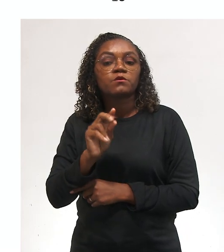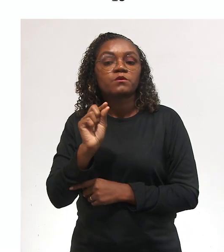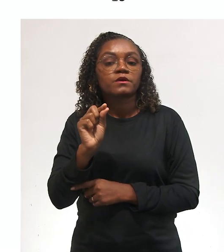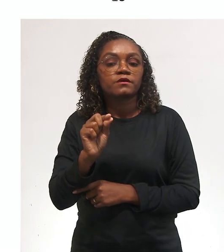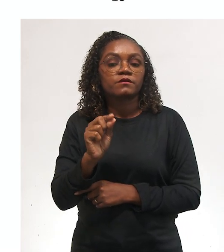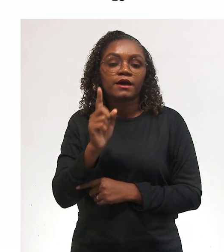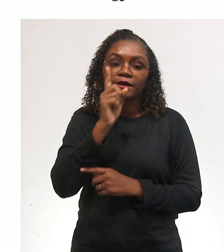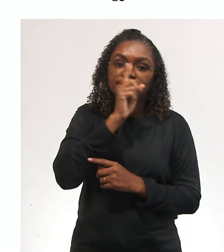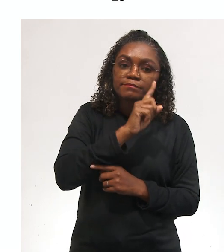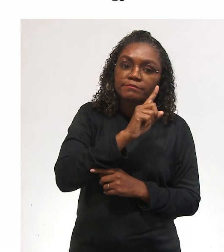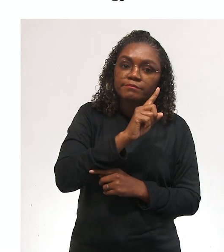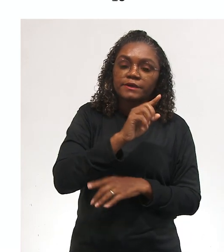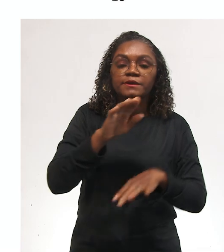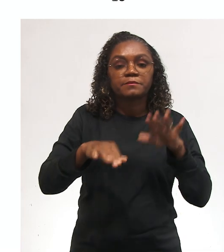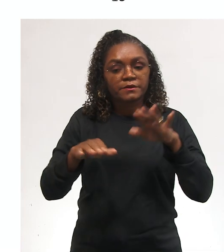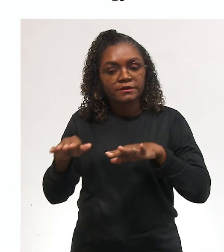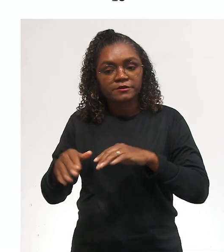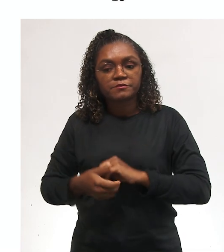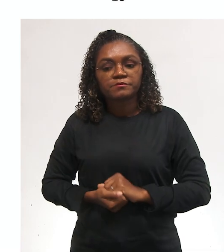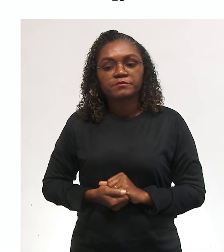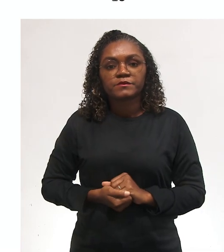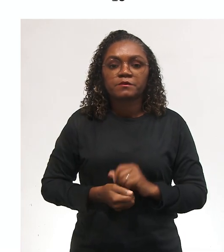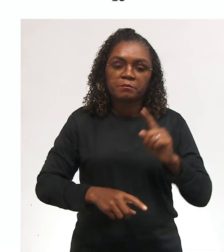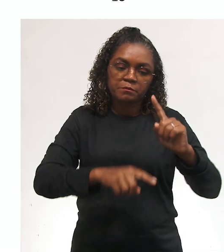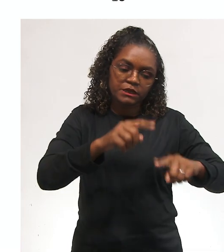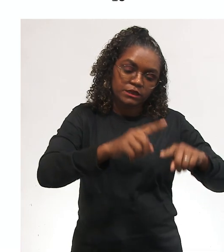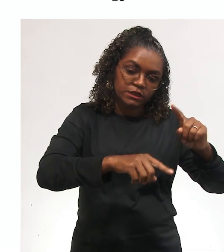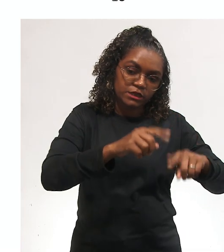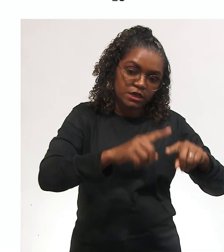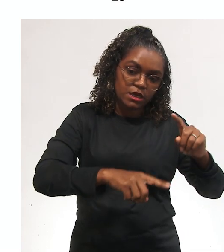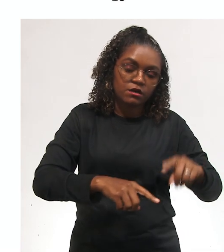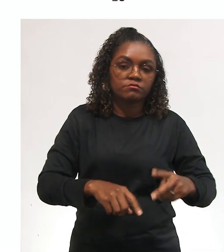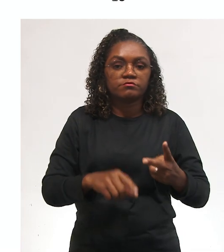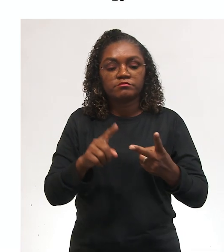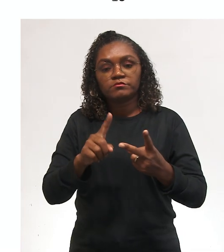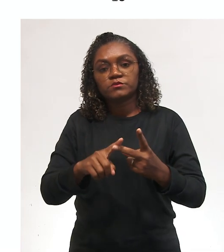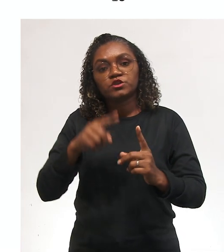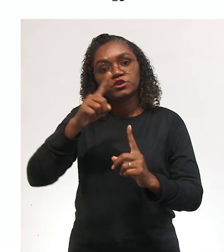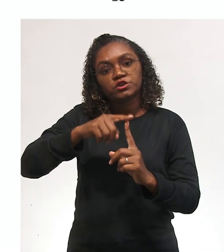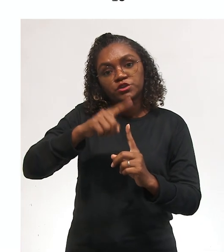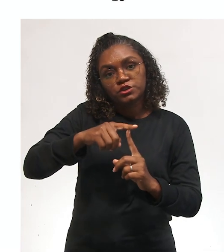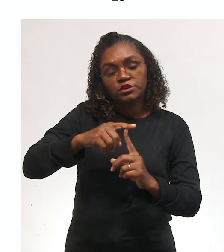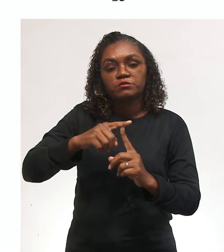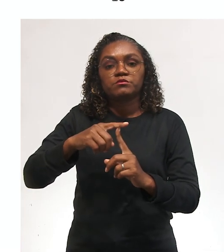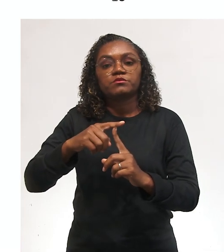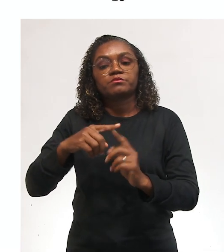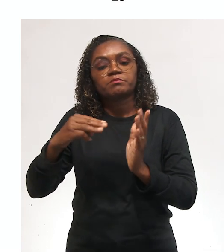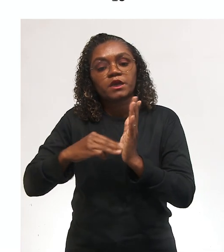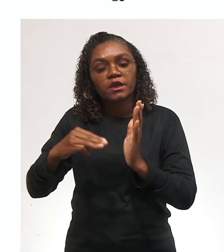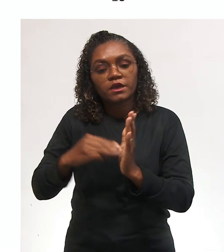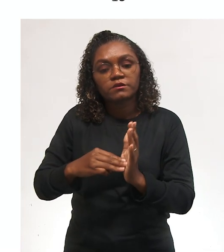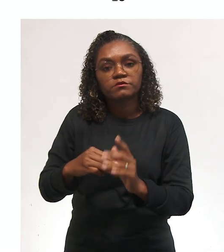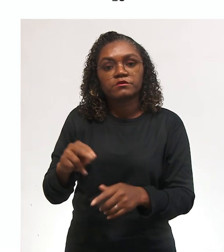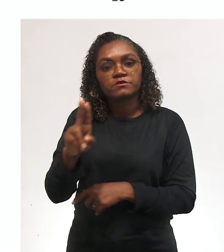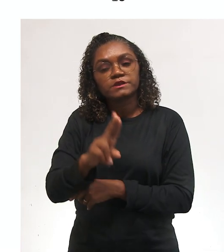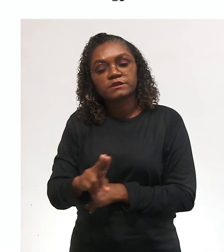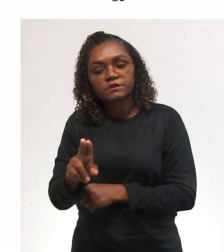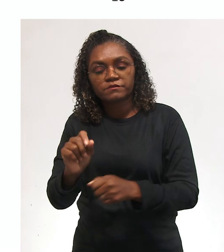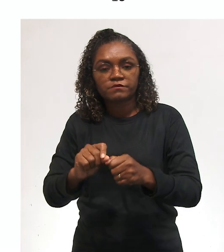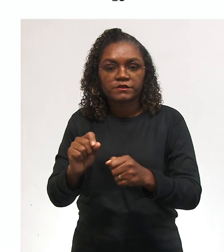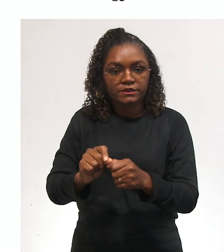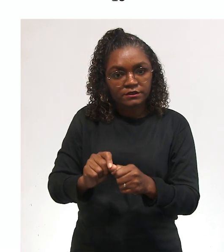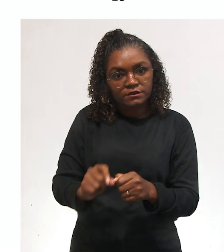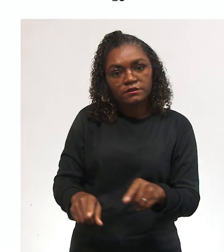são decorrentes de falhas. Podem ser falha no material, falha no método que a atividade